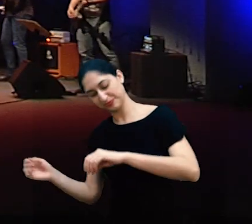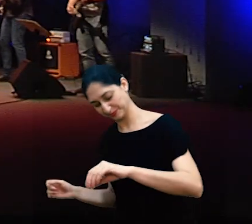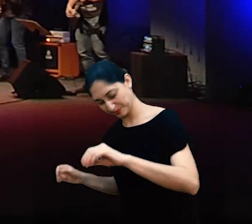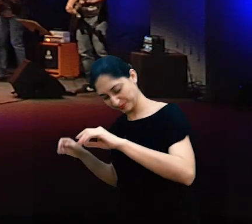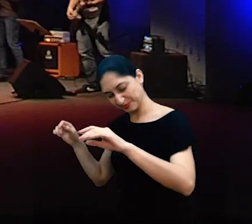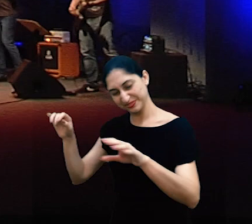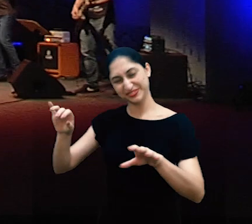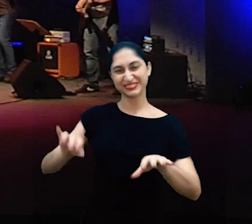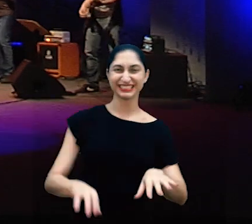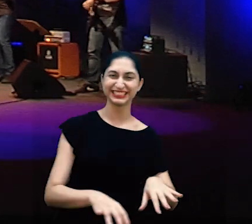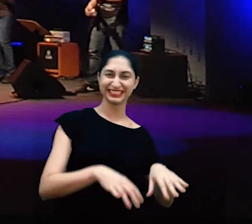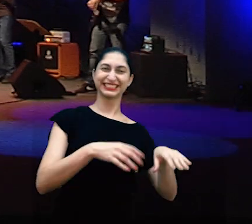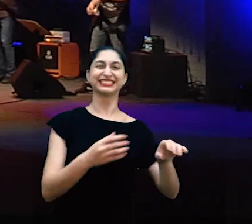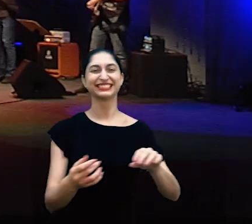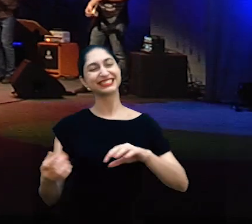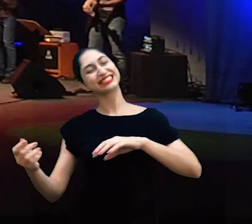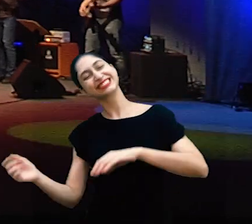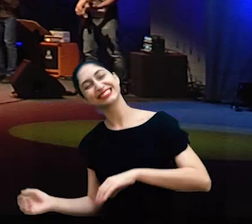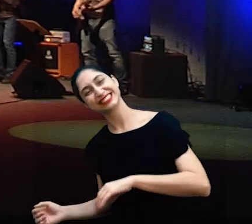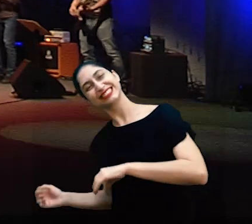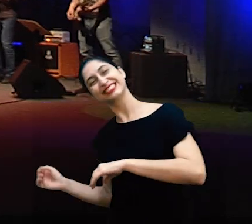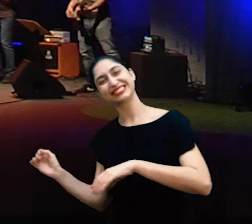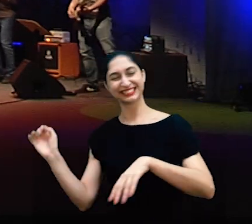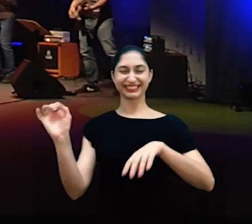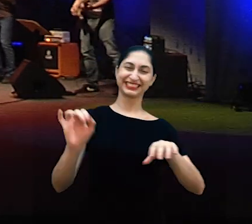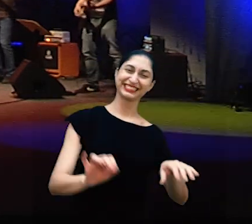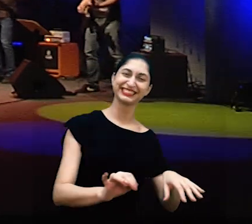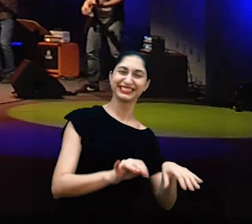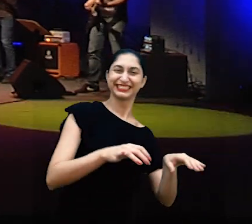ala, ala, ala, ala,